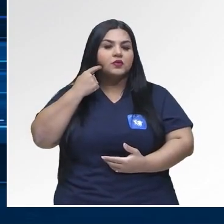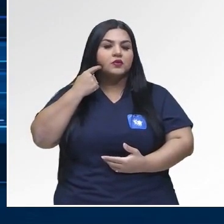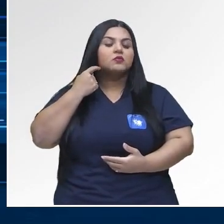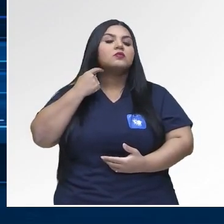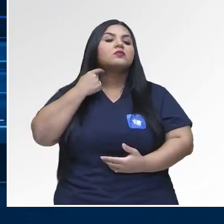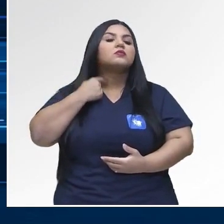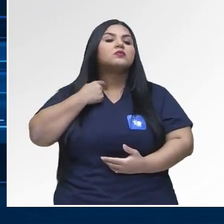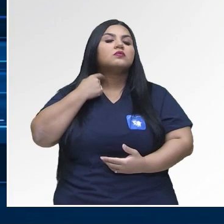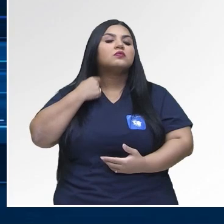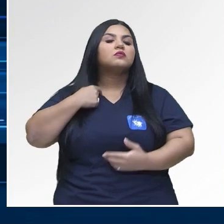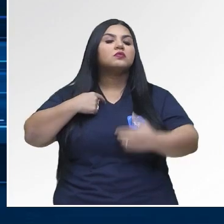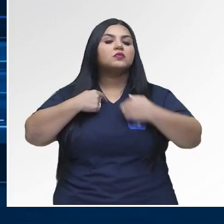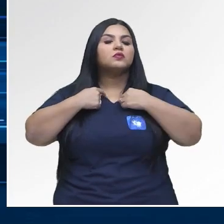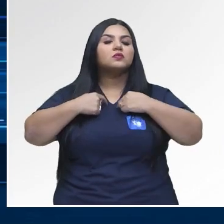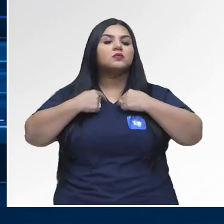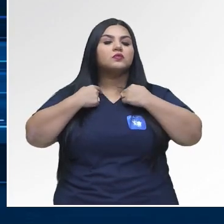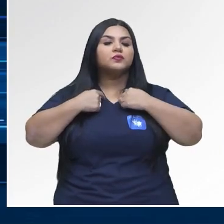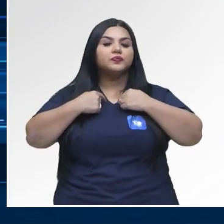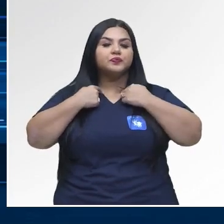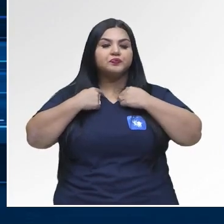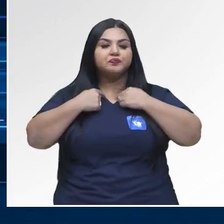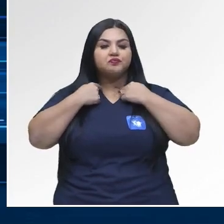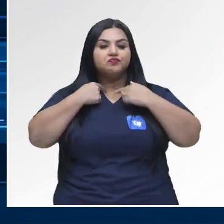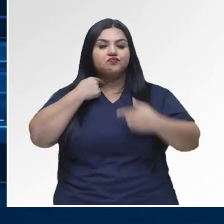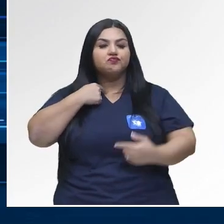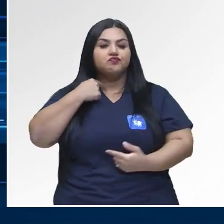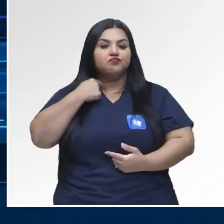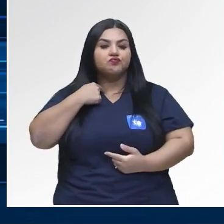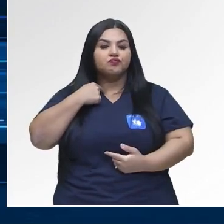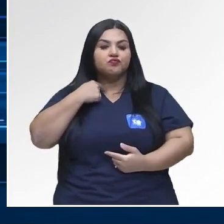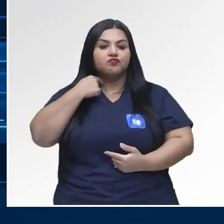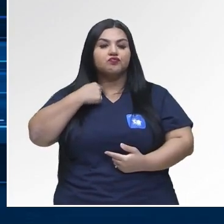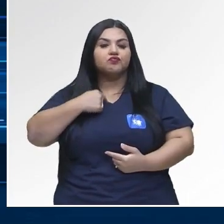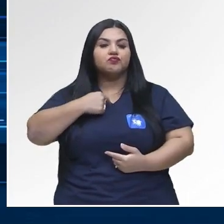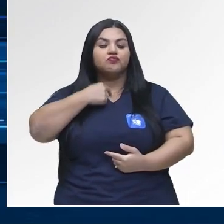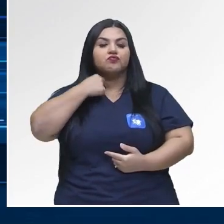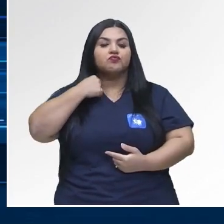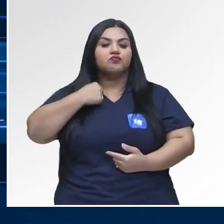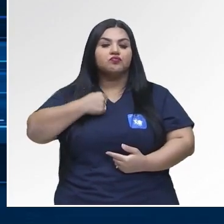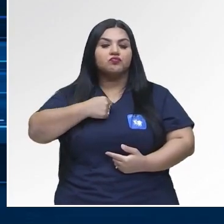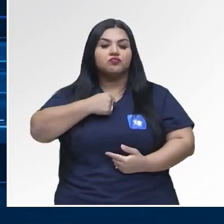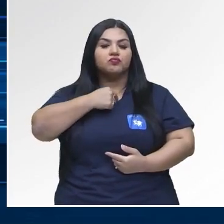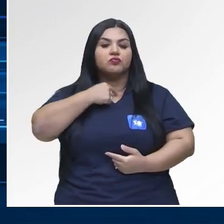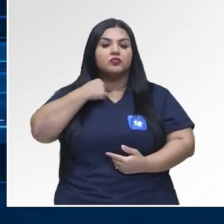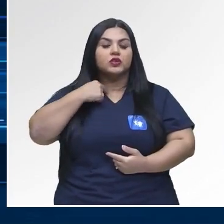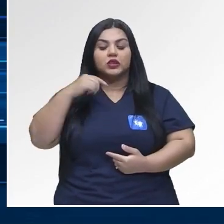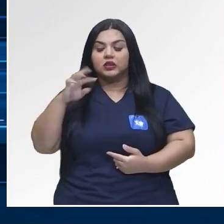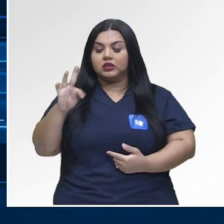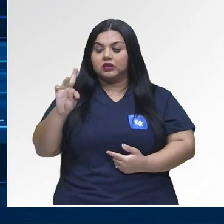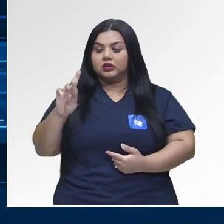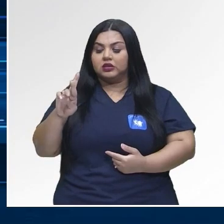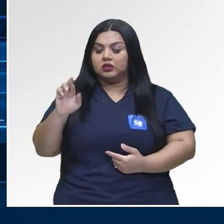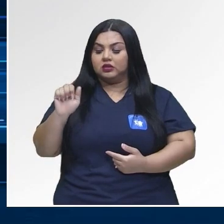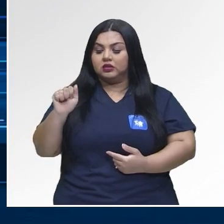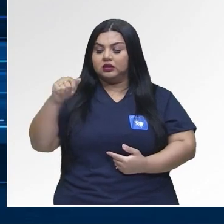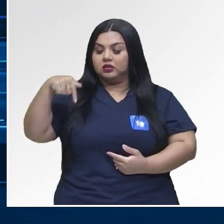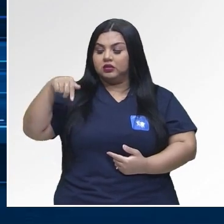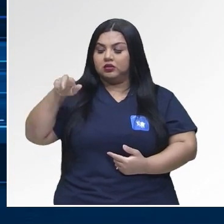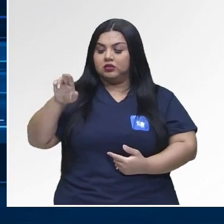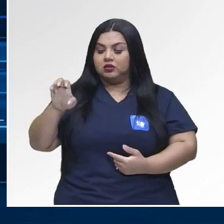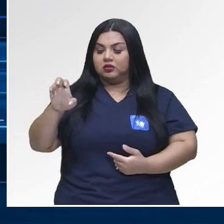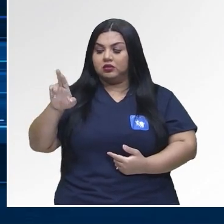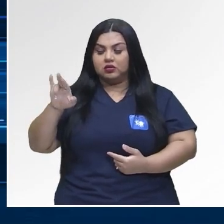traqueia. A traqueia é essa região aqui, que é esse canal, ele tem, a gente até consegue sentir pegando aqui na